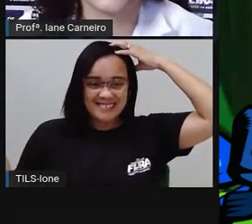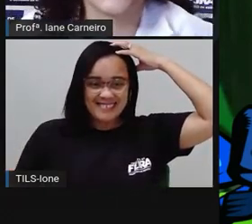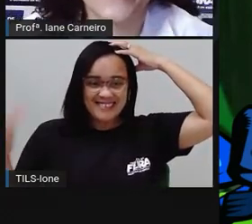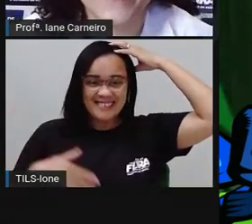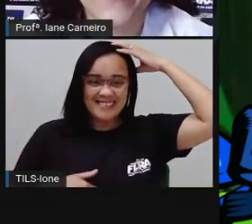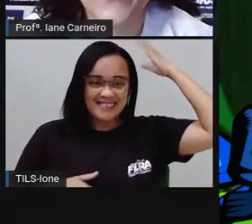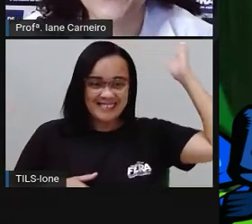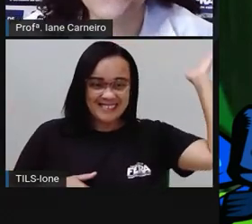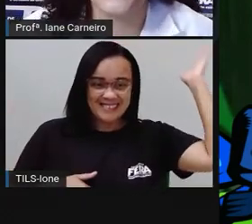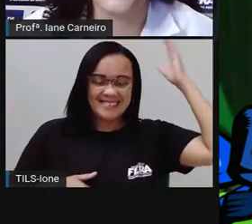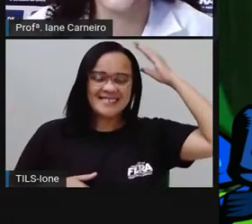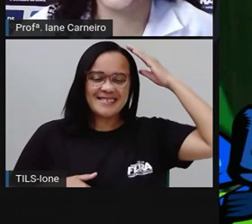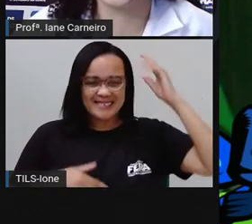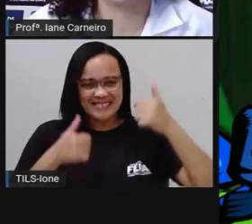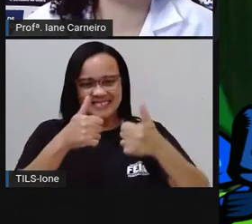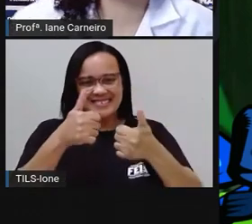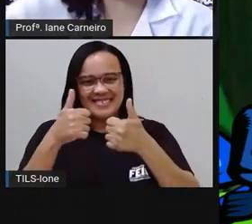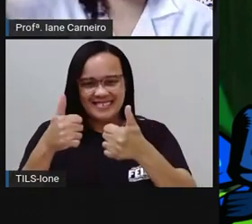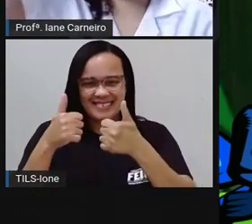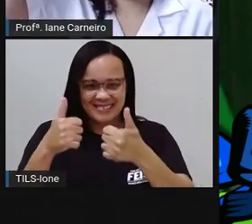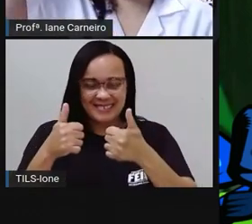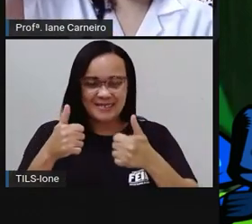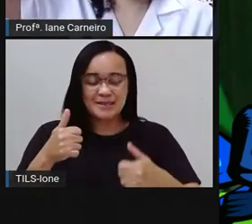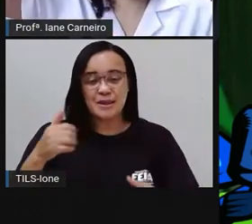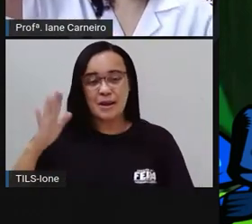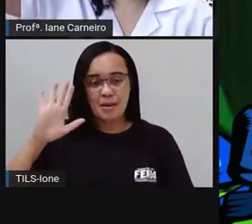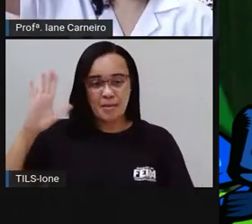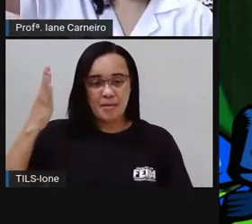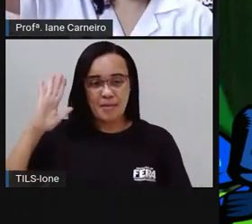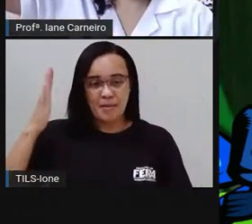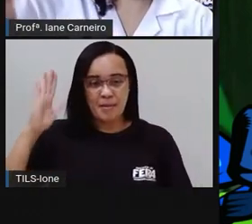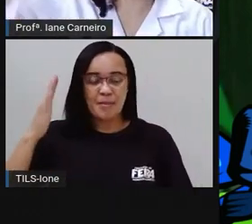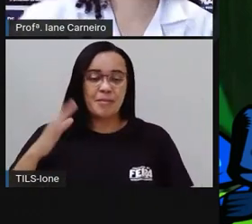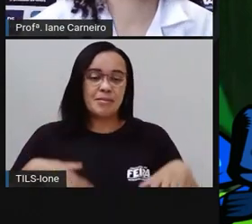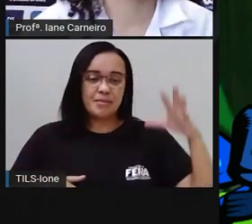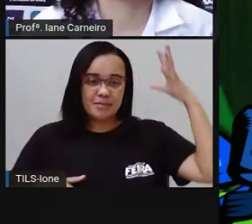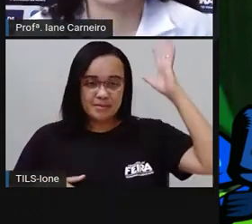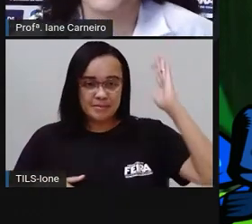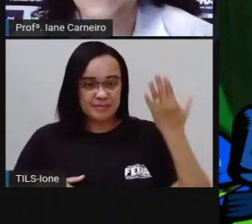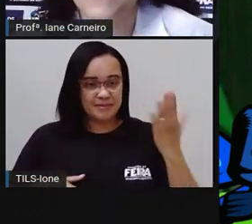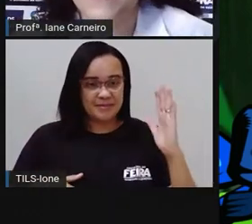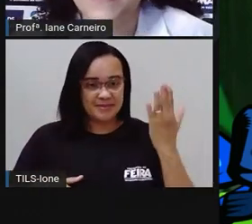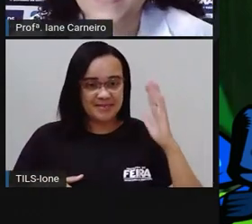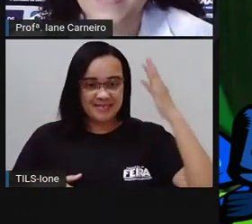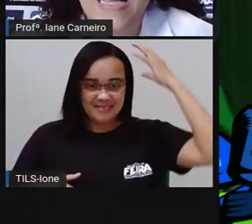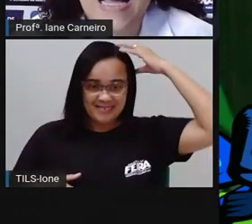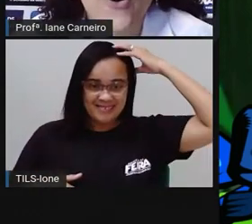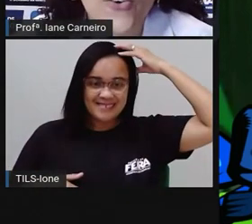Isso. Muito bom. Mão direita, mão esquerda.